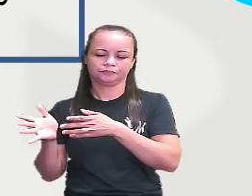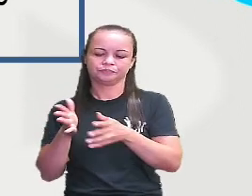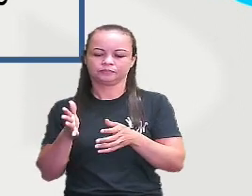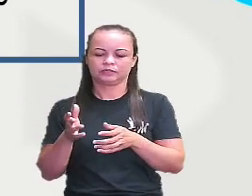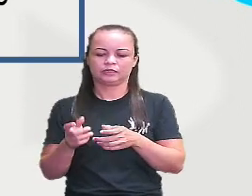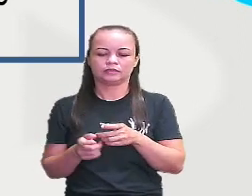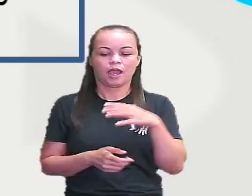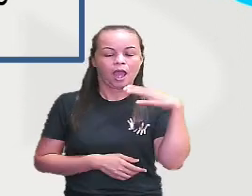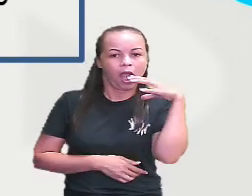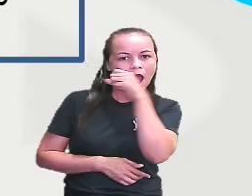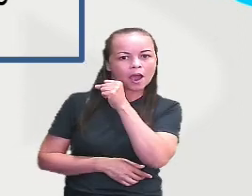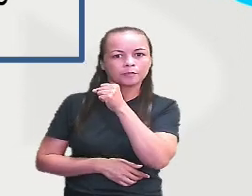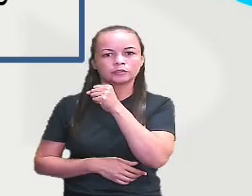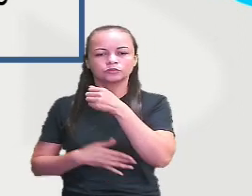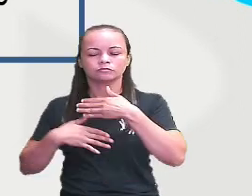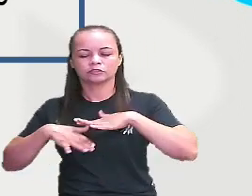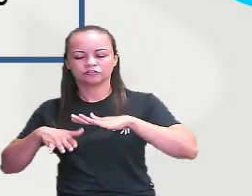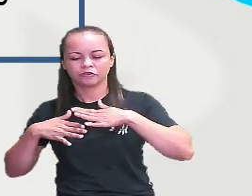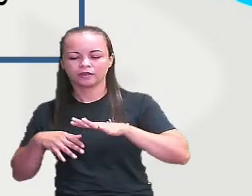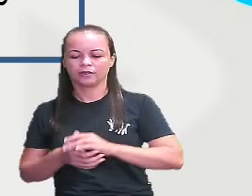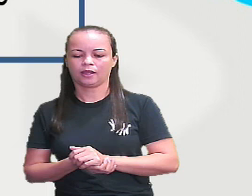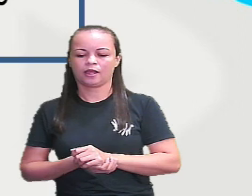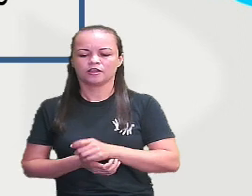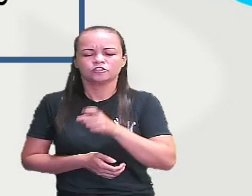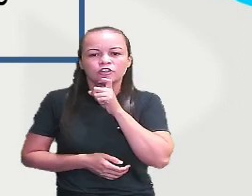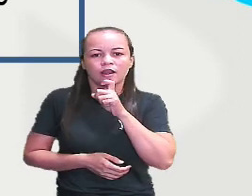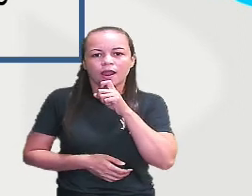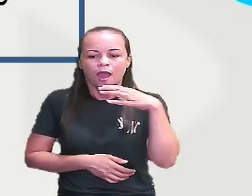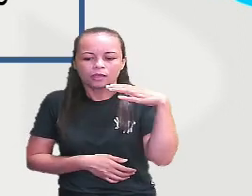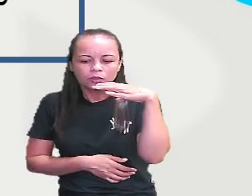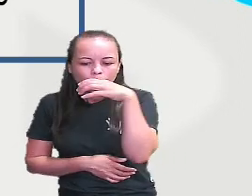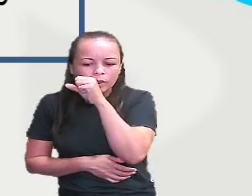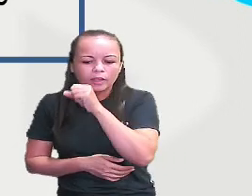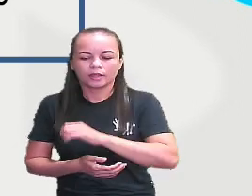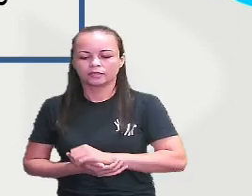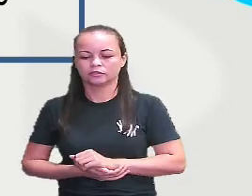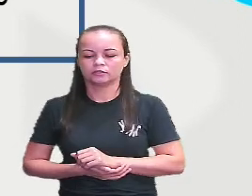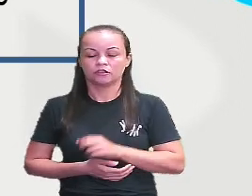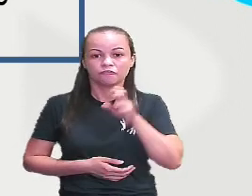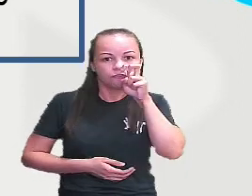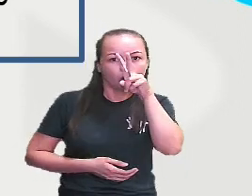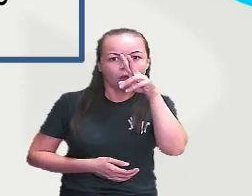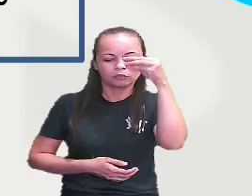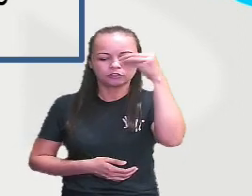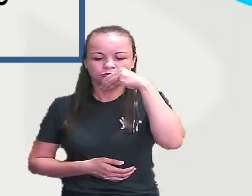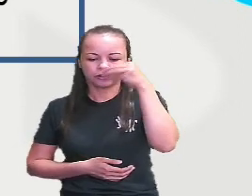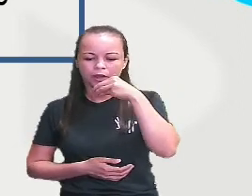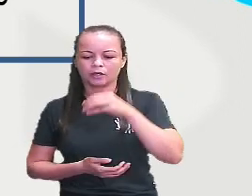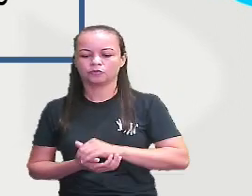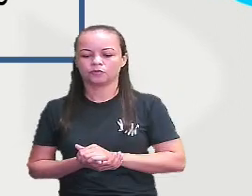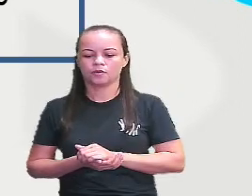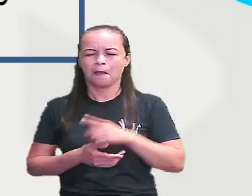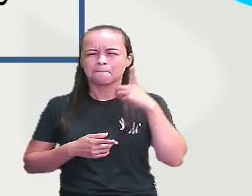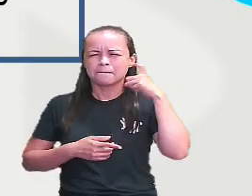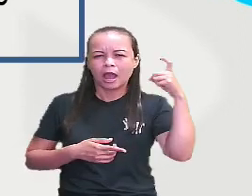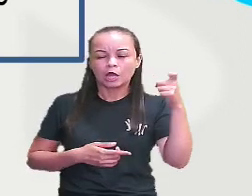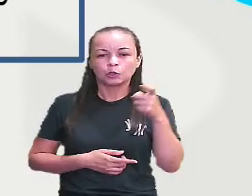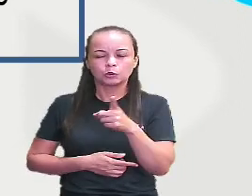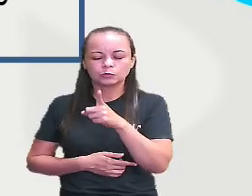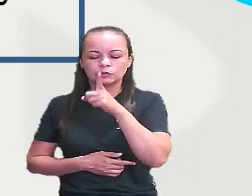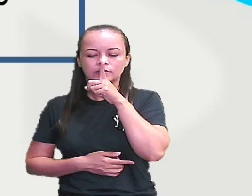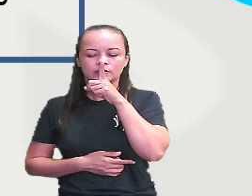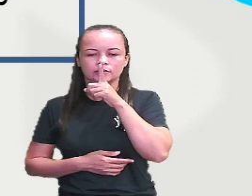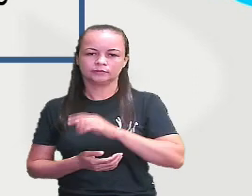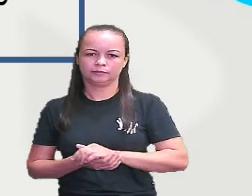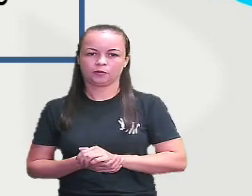quente, forte, fraco, barulho, silêncio, perto,